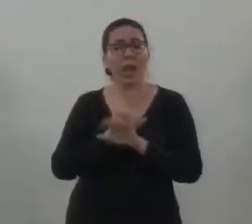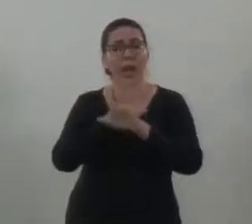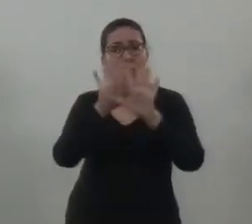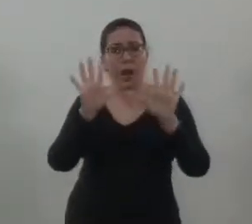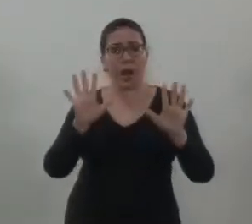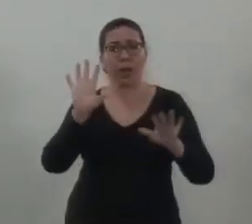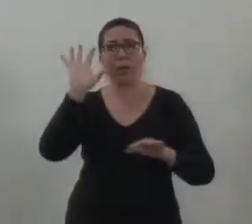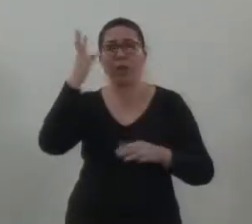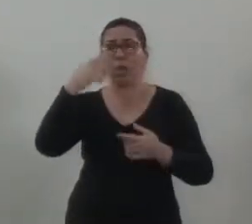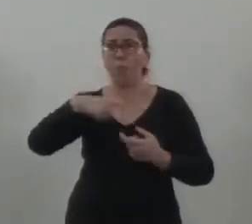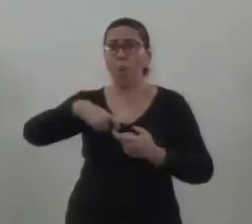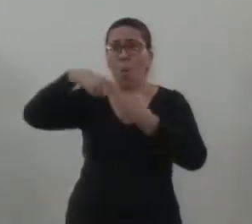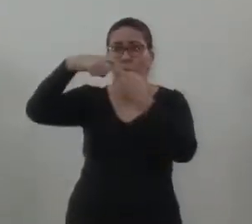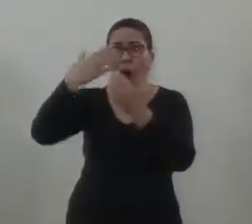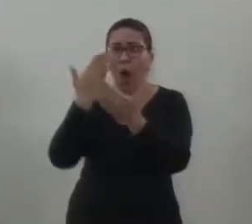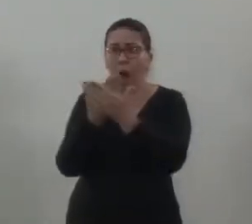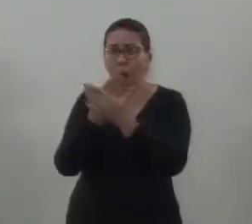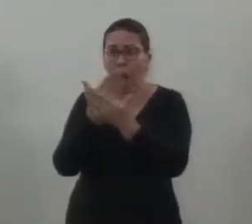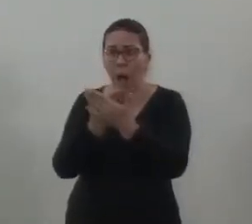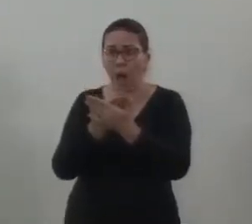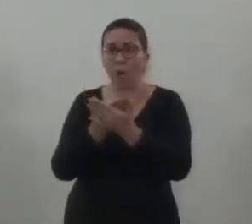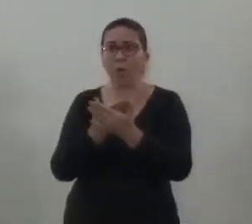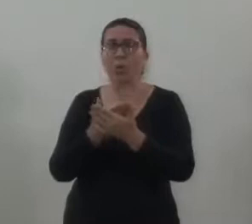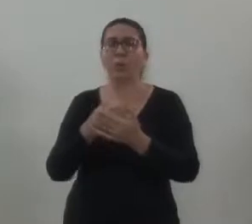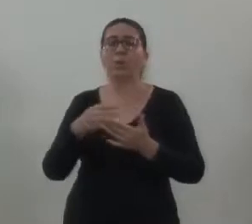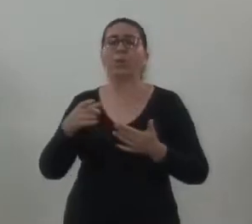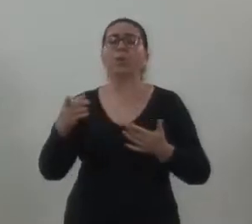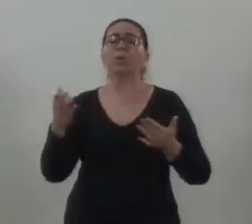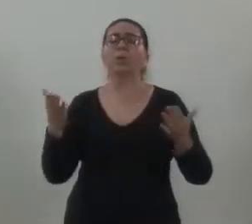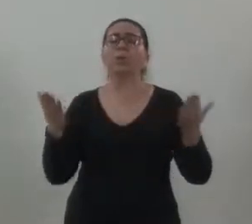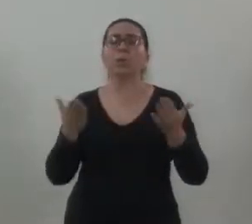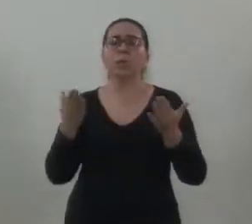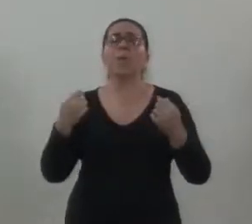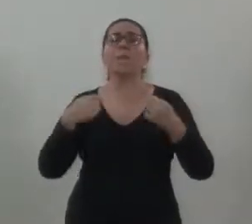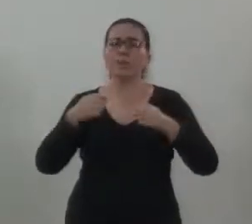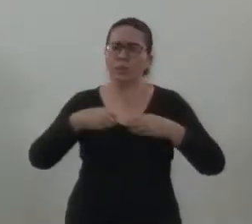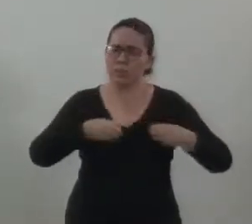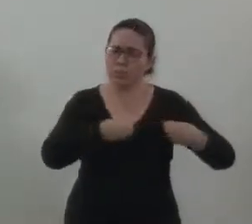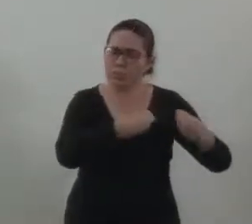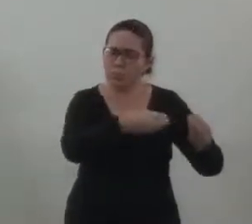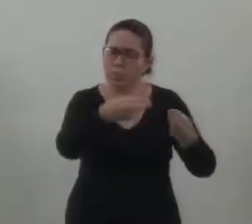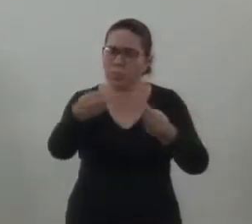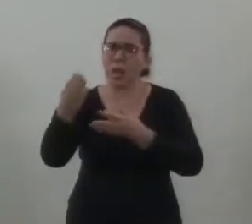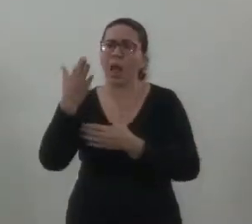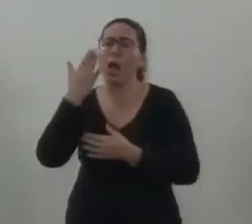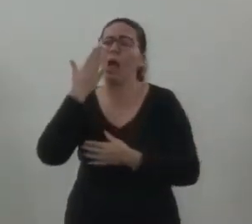de suspensão das aulas, a situação de emergência ou calamidade pública, distribuição